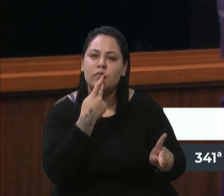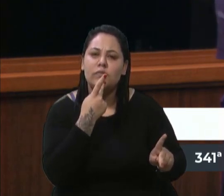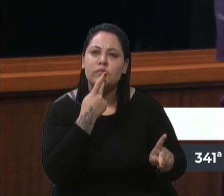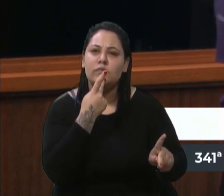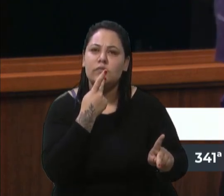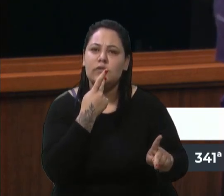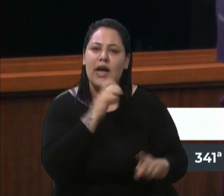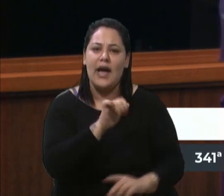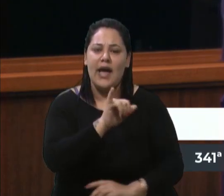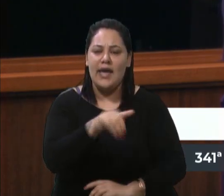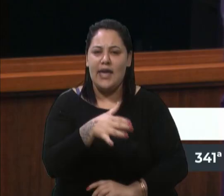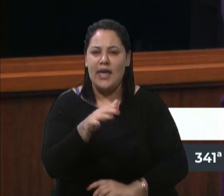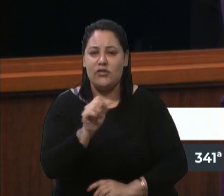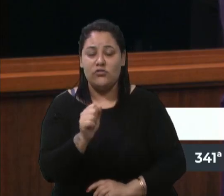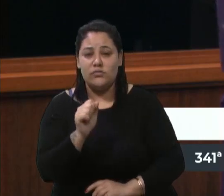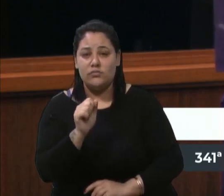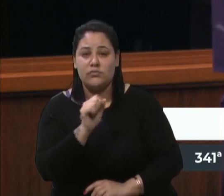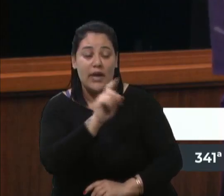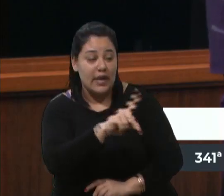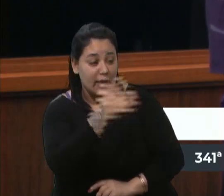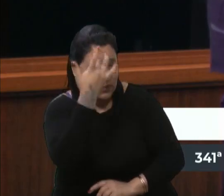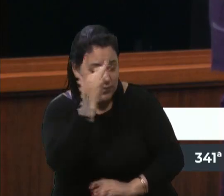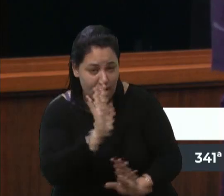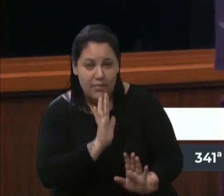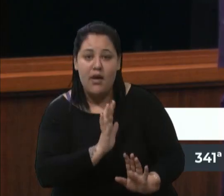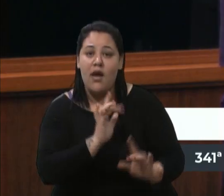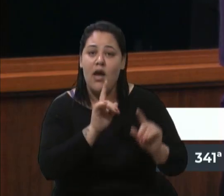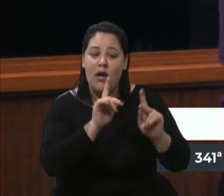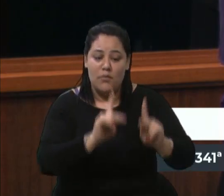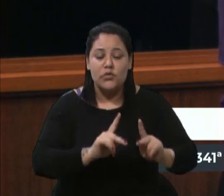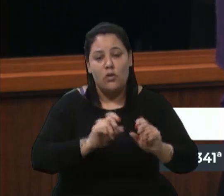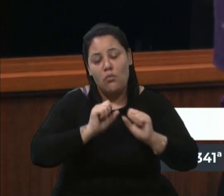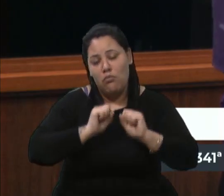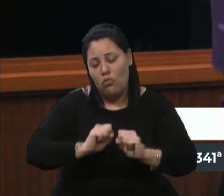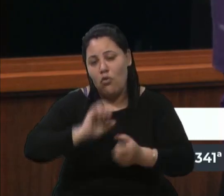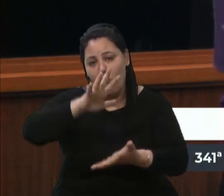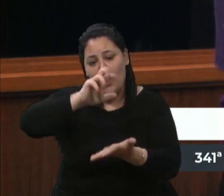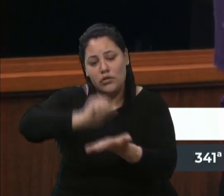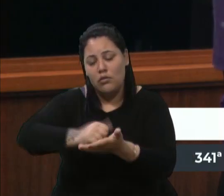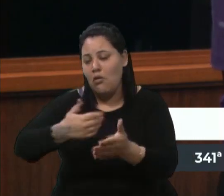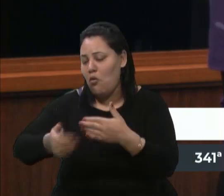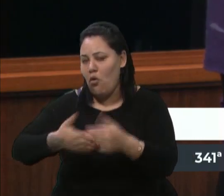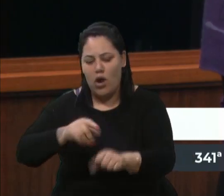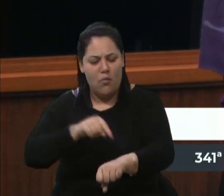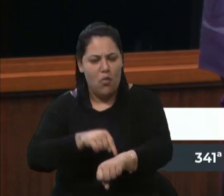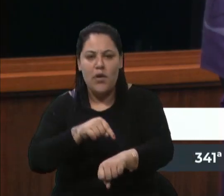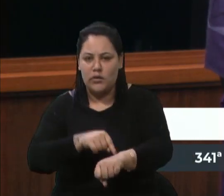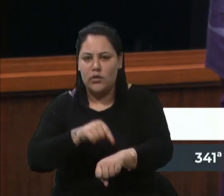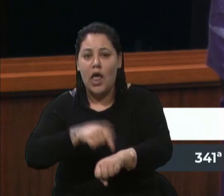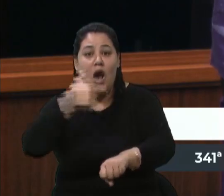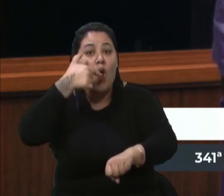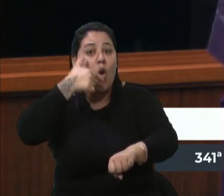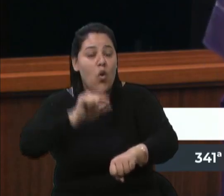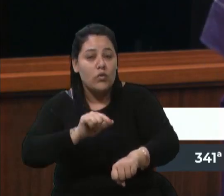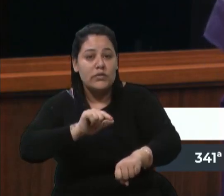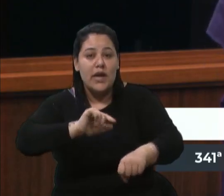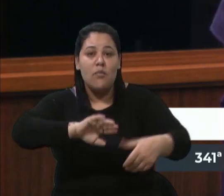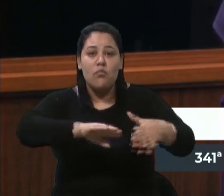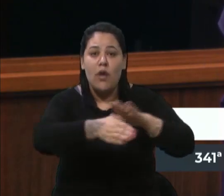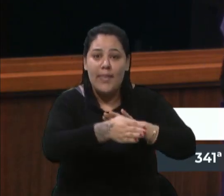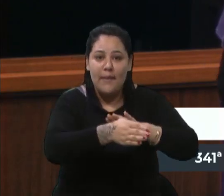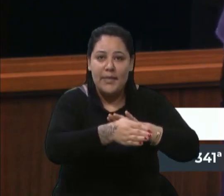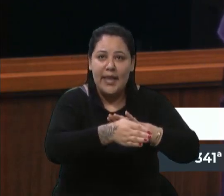a EJA, para quem não sabe, a pessoa pode se matricular a qualquer momento que ela é integrada. A EJA municipal, né, ela